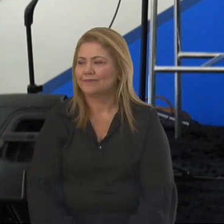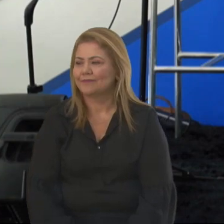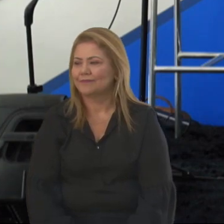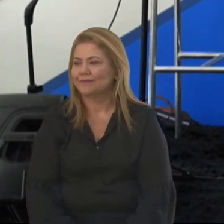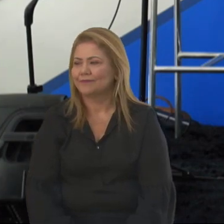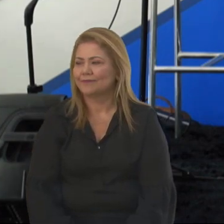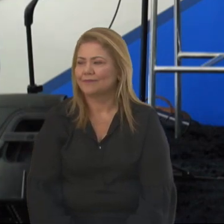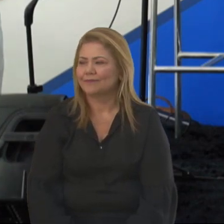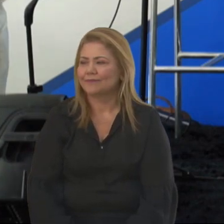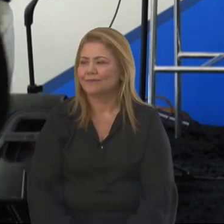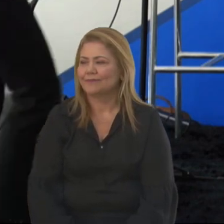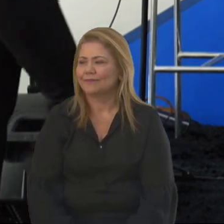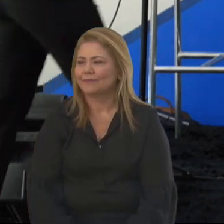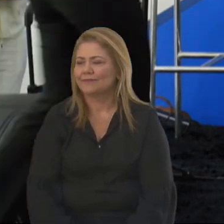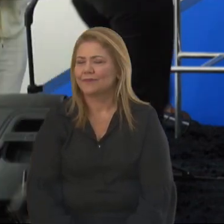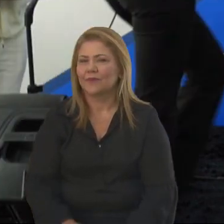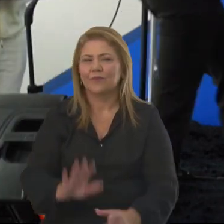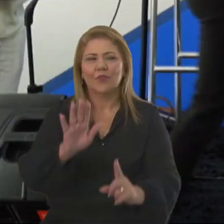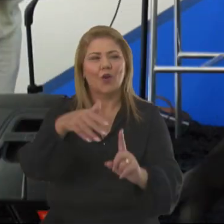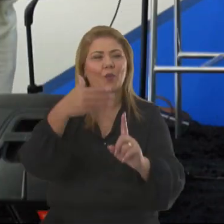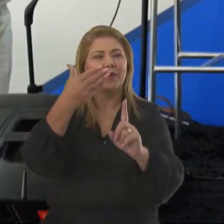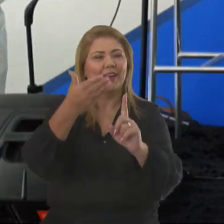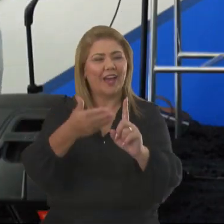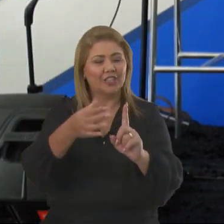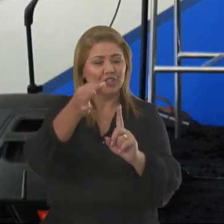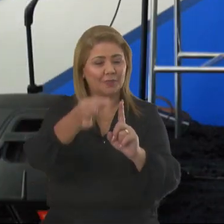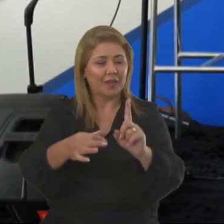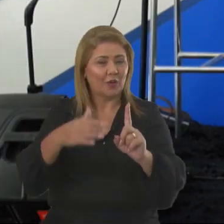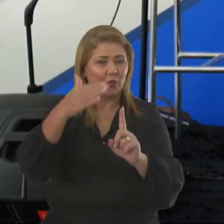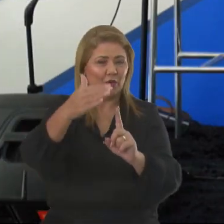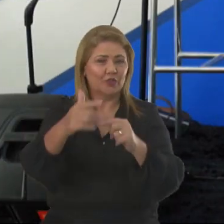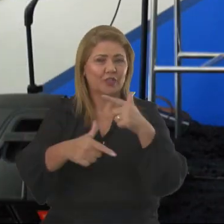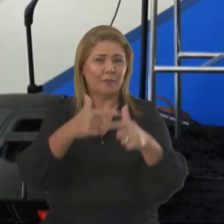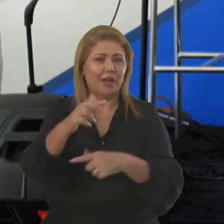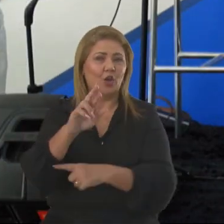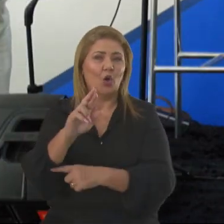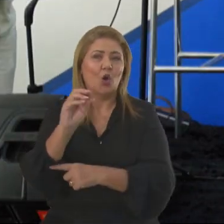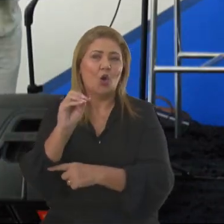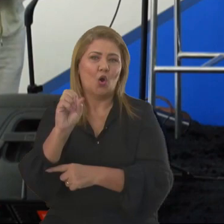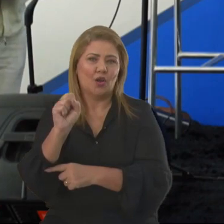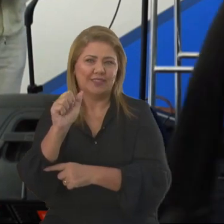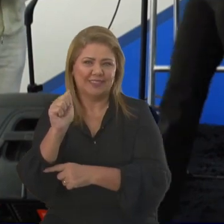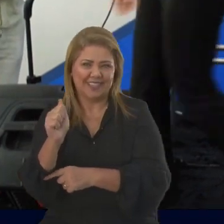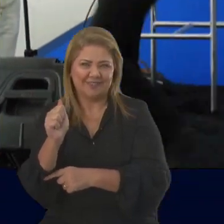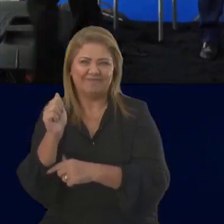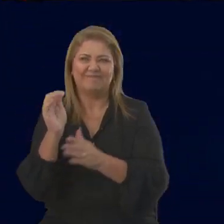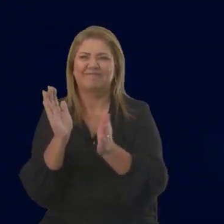Para receber homenagem, a desembargadora do trabalho, Rosa Nair da Silva Nogueira Reis.